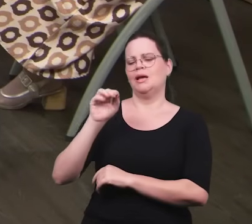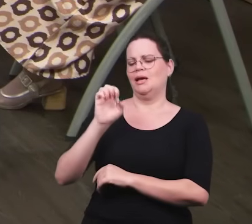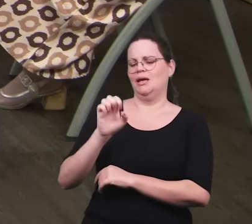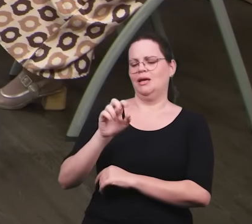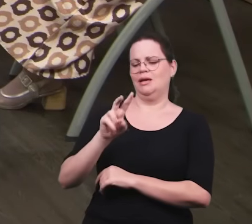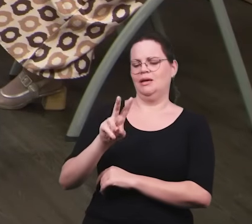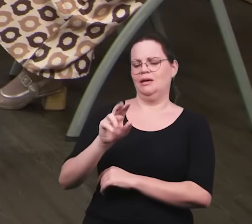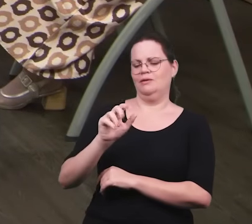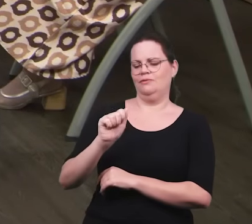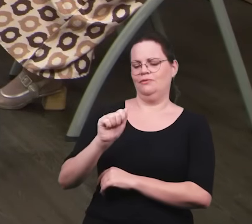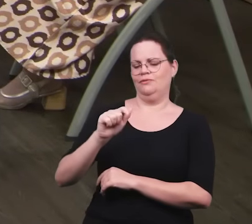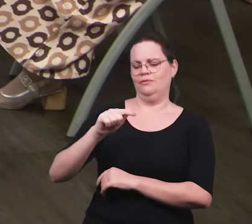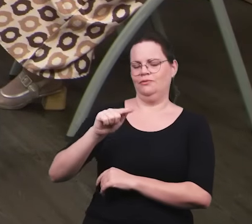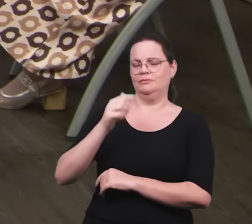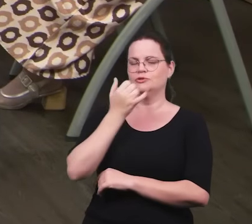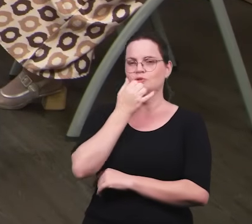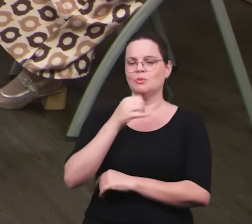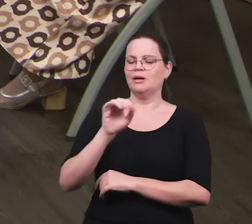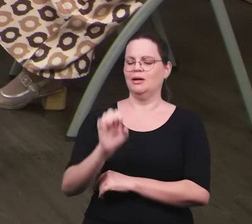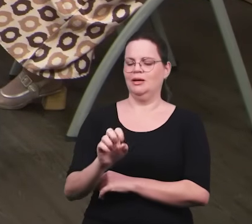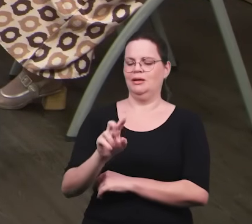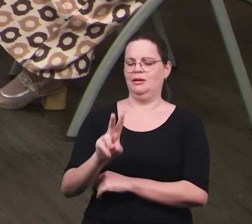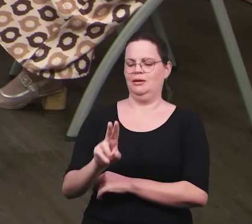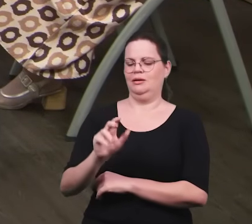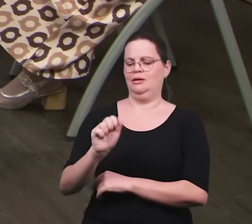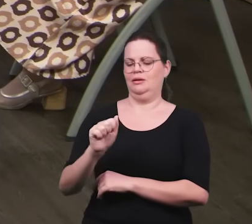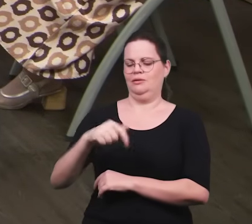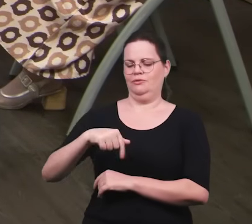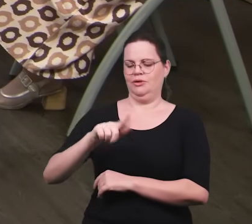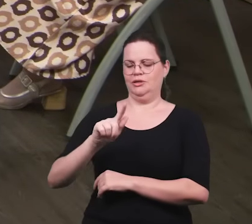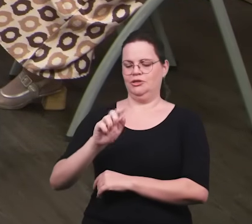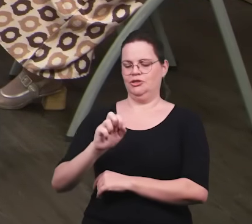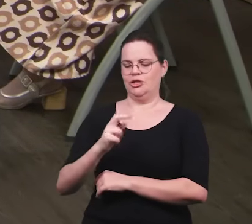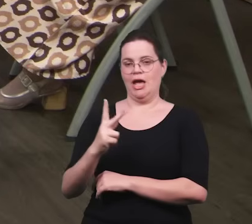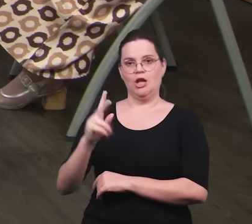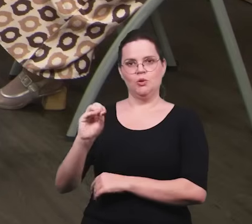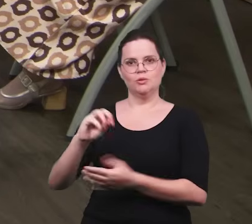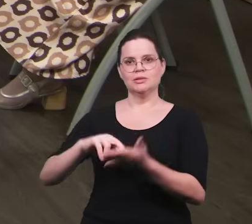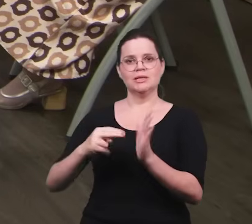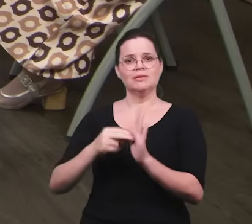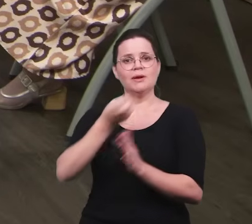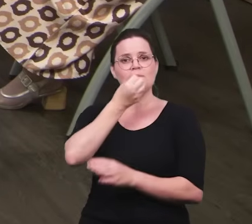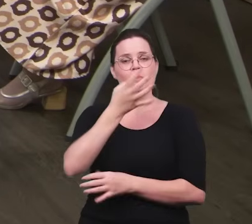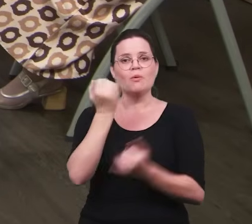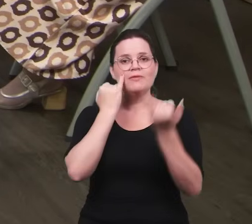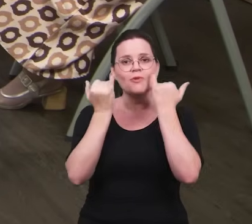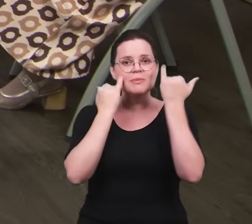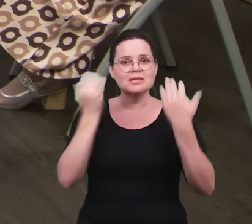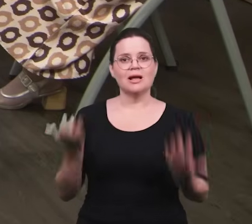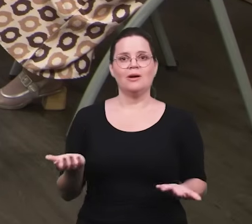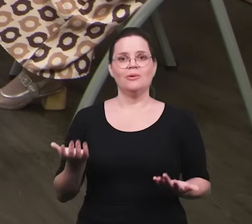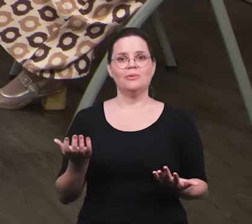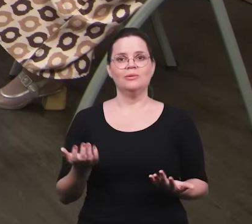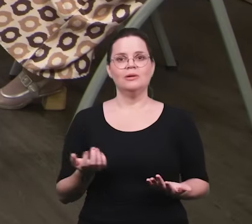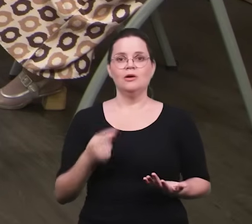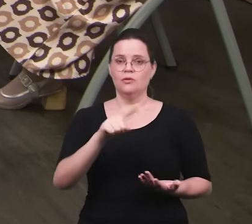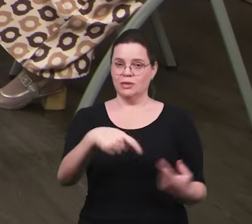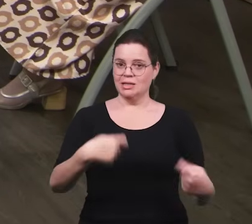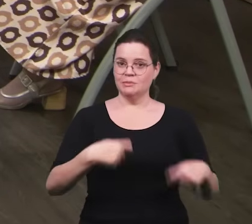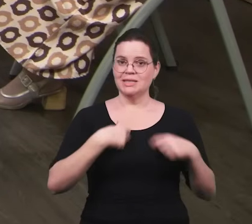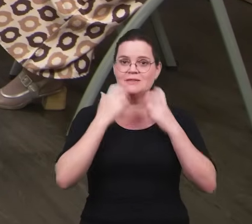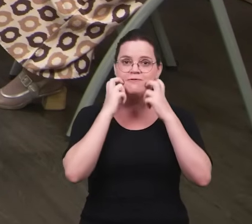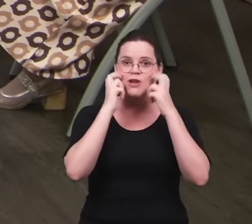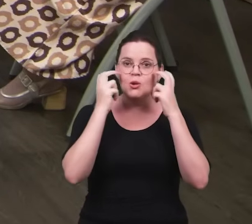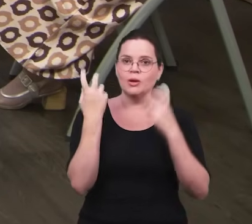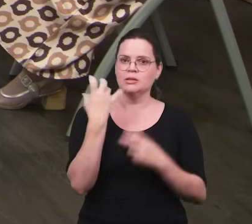notícias. A gente deveria, na verdade, se envergonhar de fazer coisas erradas. Se você olhar os jovens que estão no